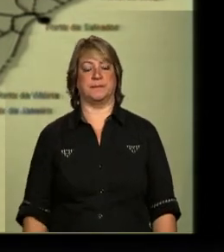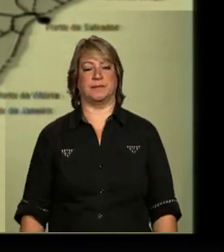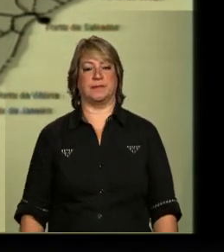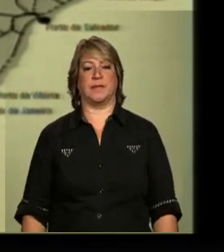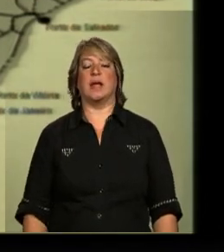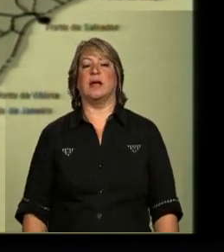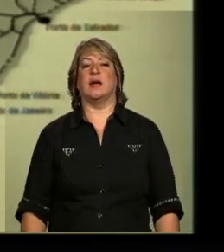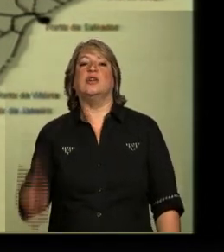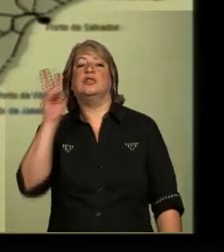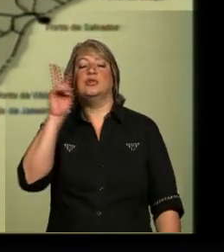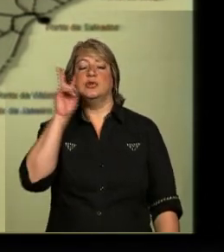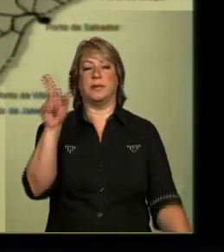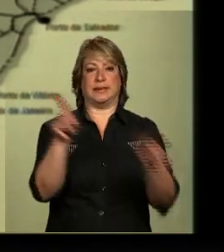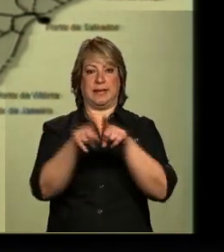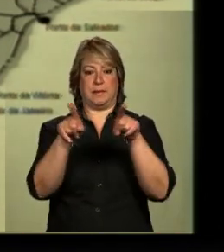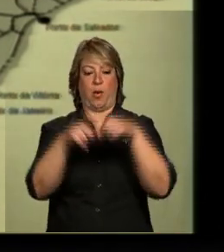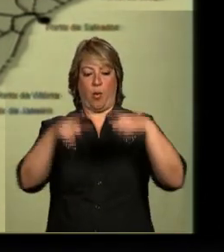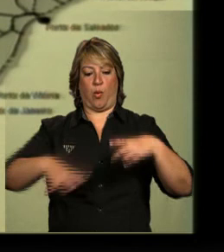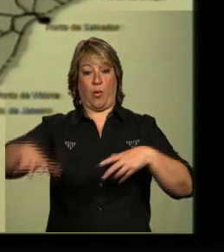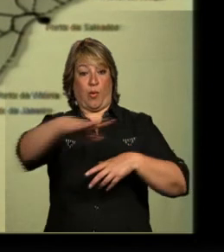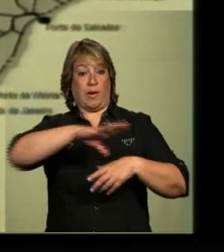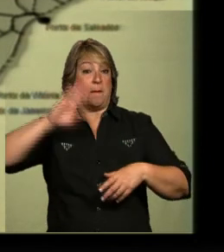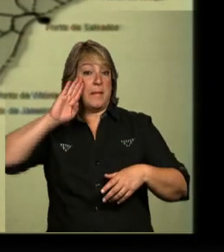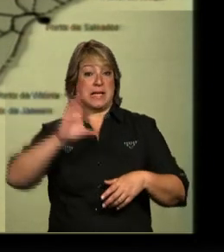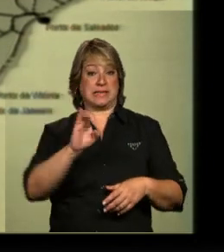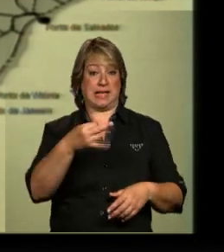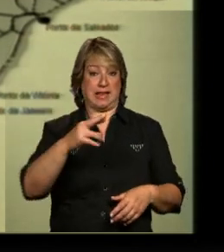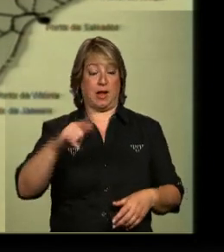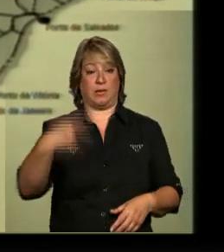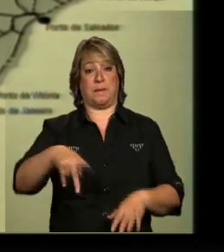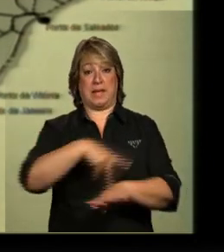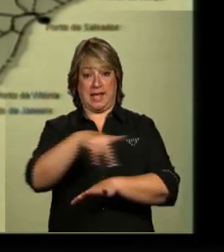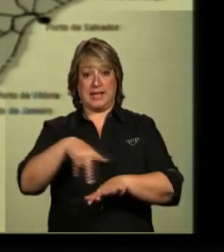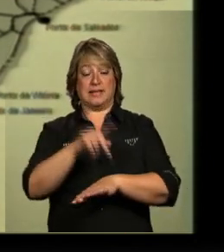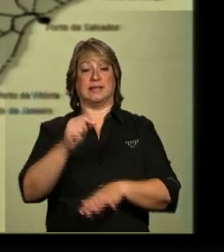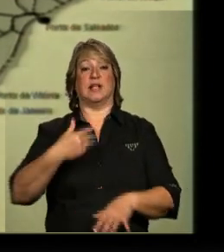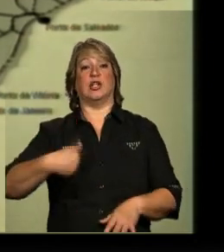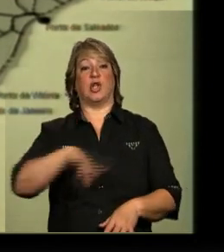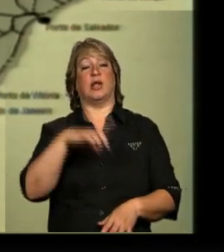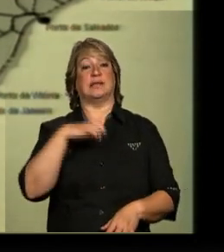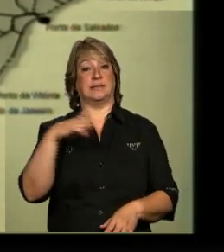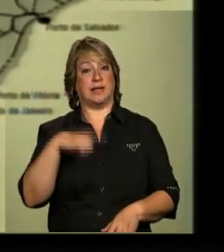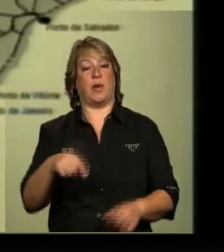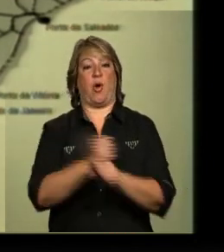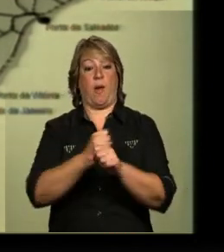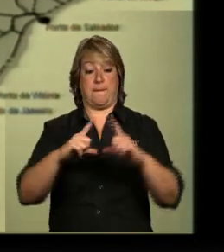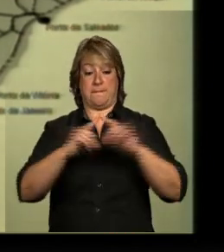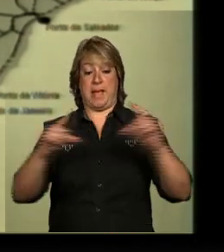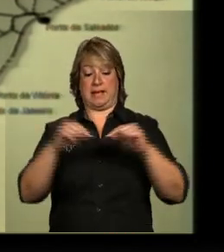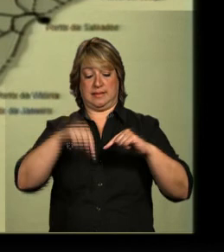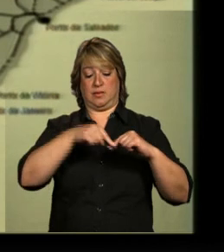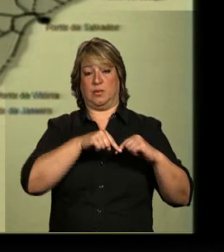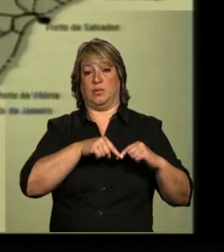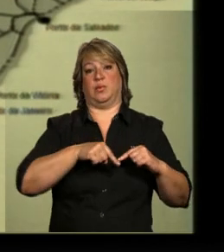o Duque de respeito às a região central do país nós temos a concessão que partindo de Brasília